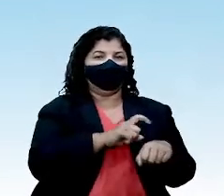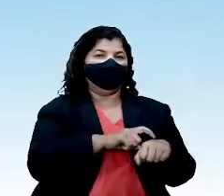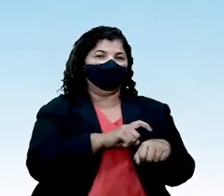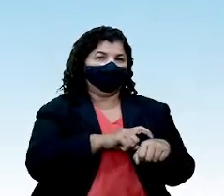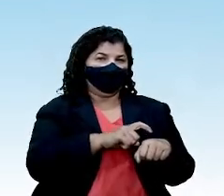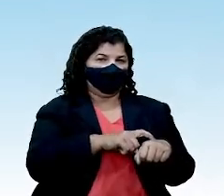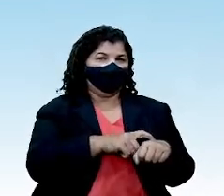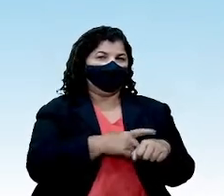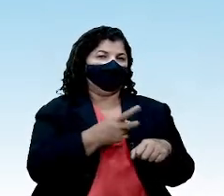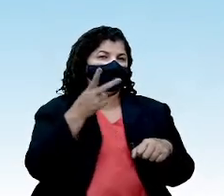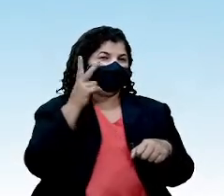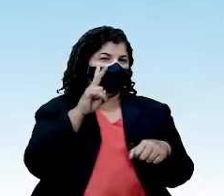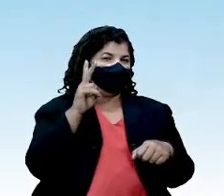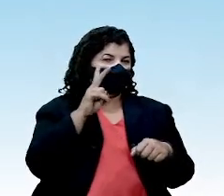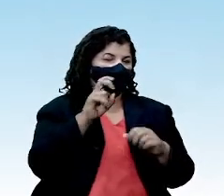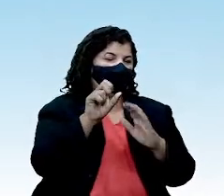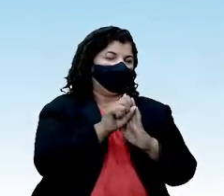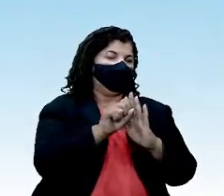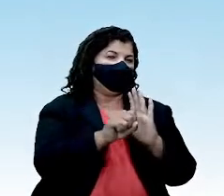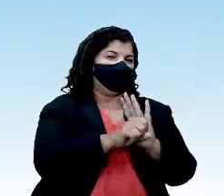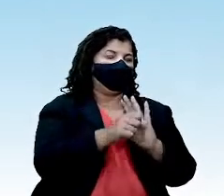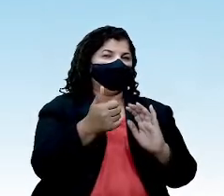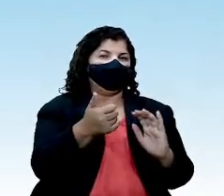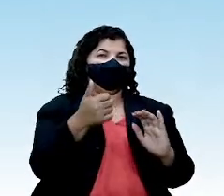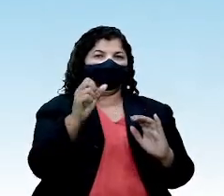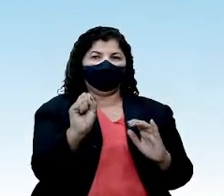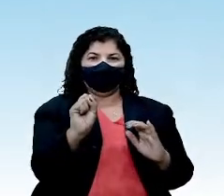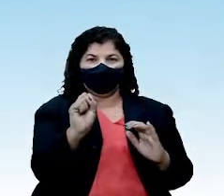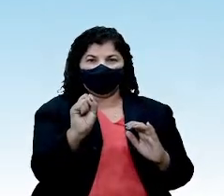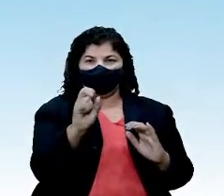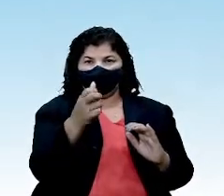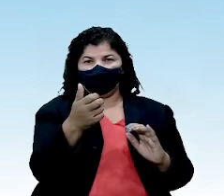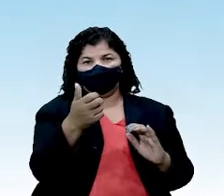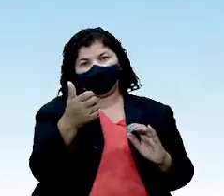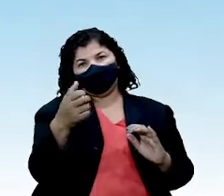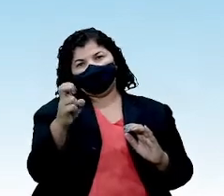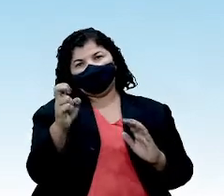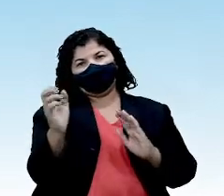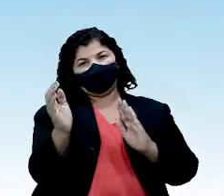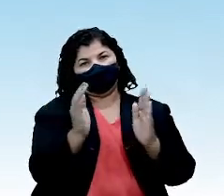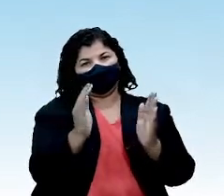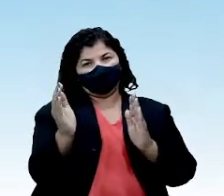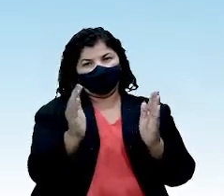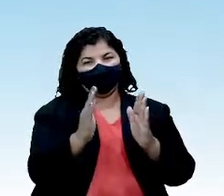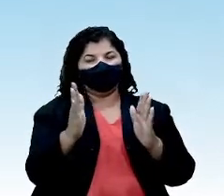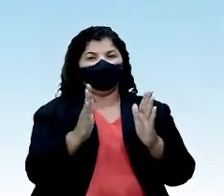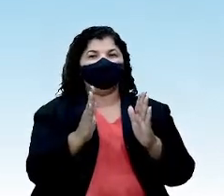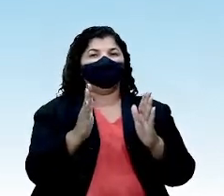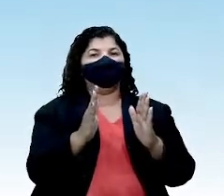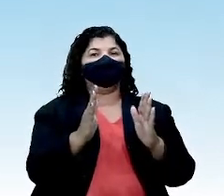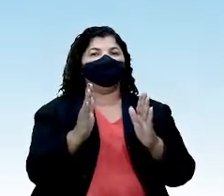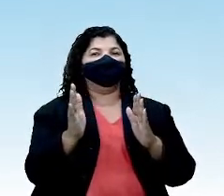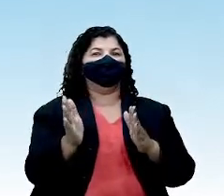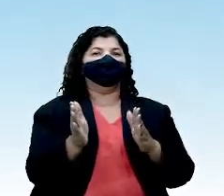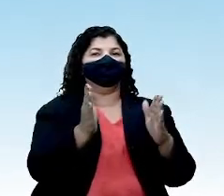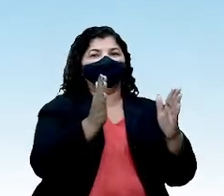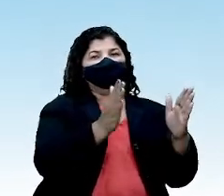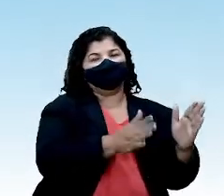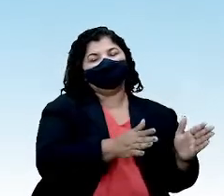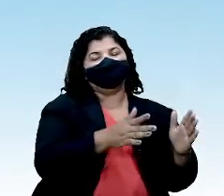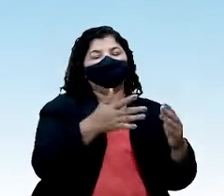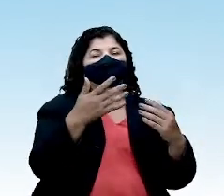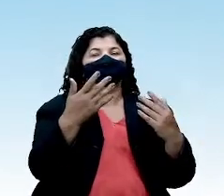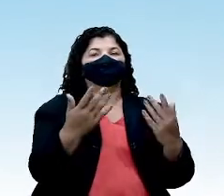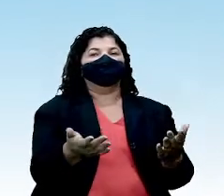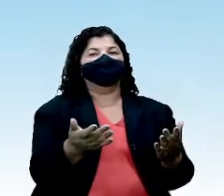né? Século XV, século XVIII, né? Então, na realidade, mas ao contrário do que possa parecer,